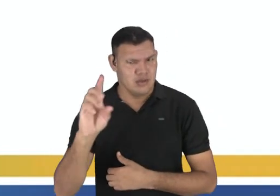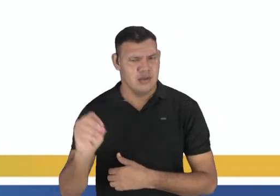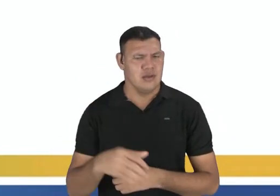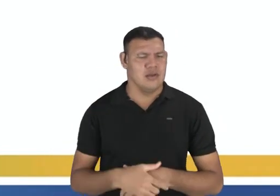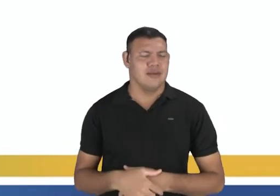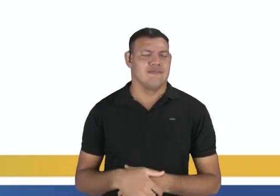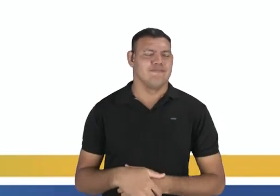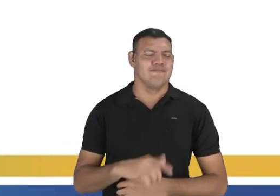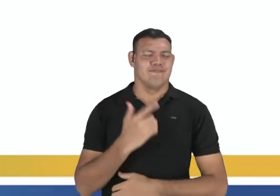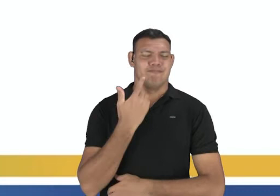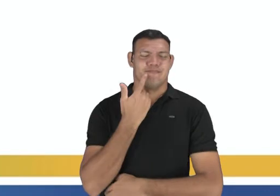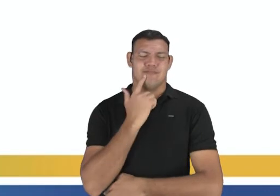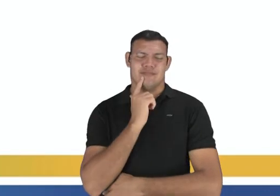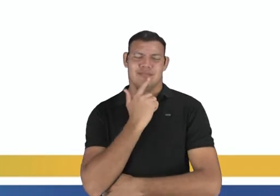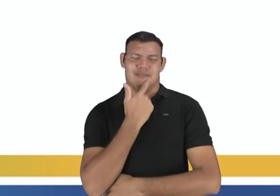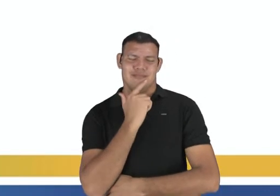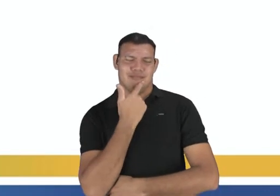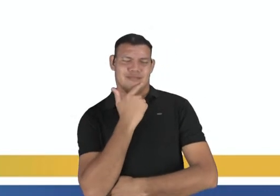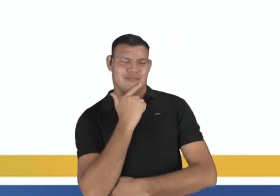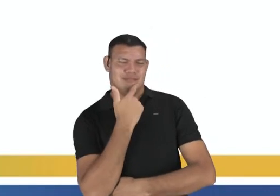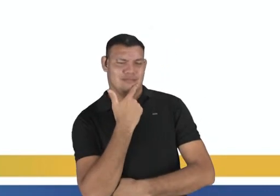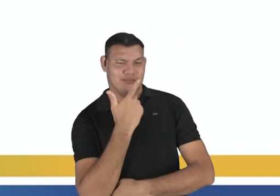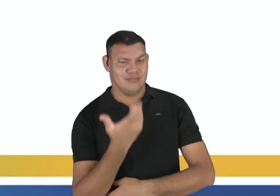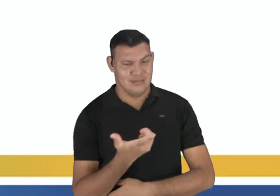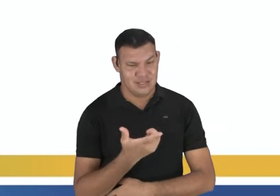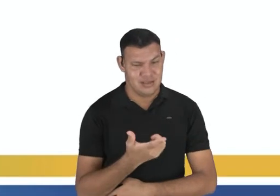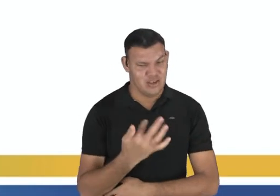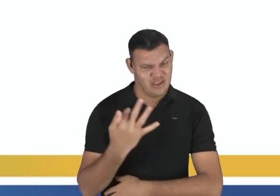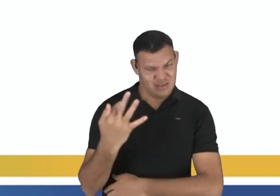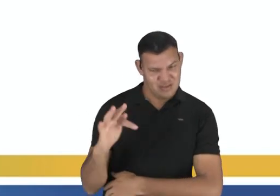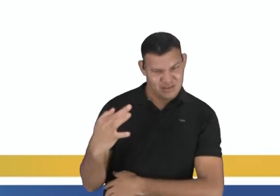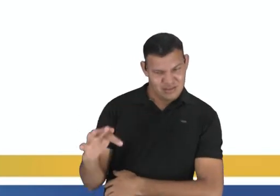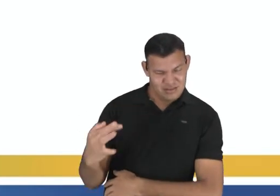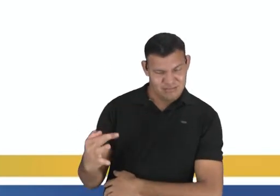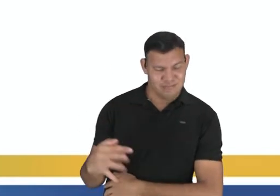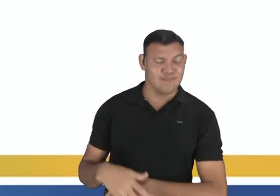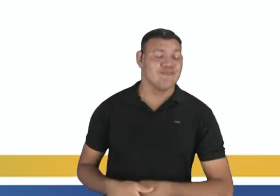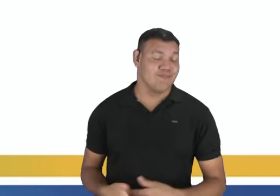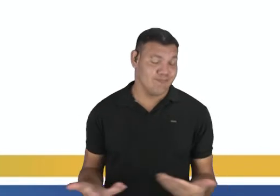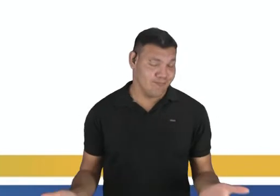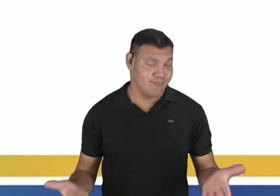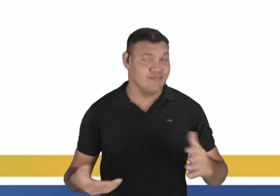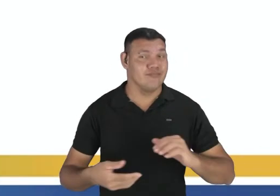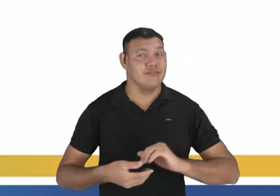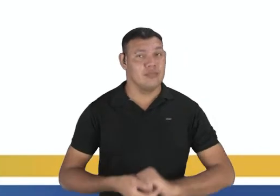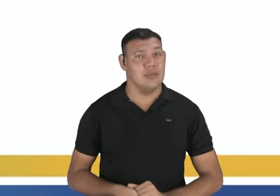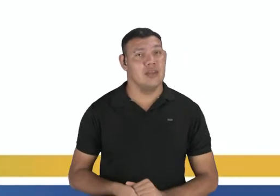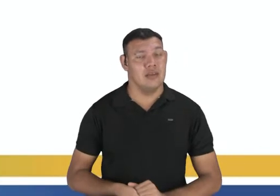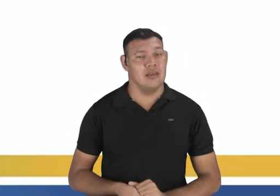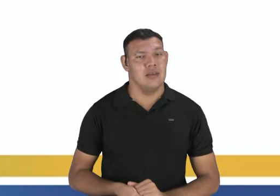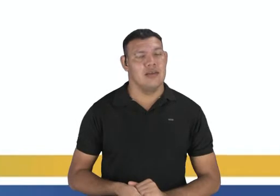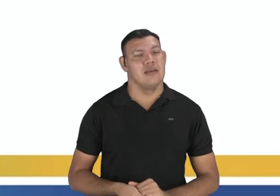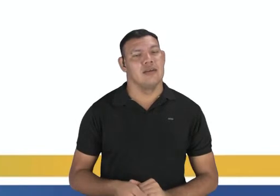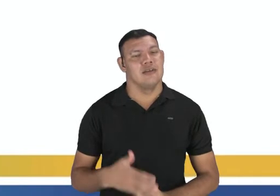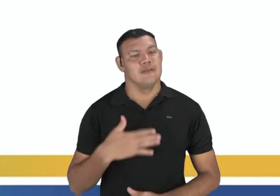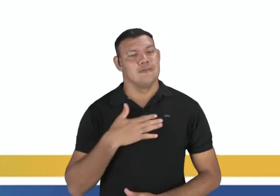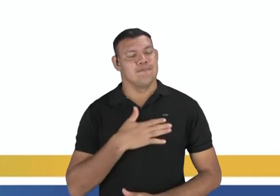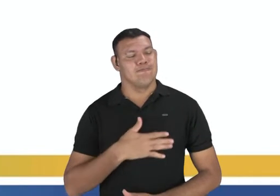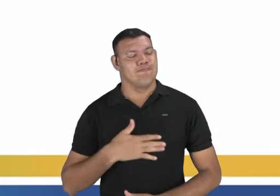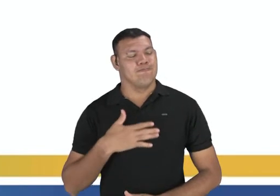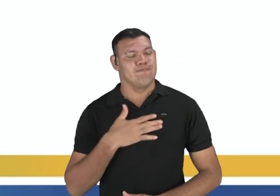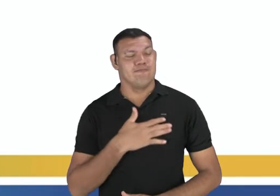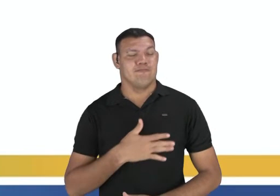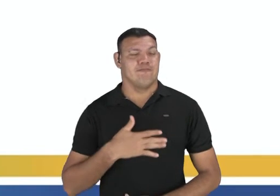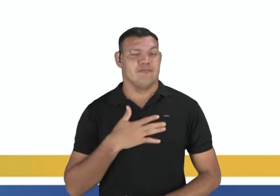saboreou tranquilo essa explosão de dor moral que foi longa, muito longa, deliciosamente